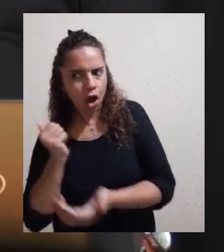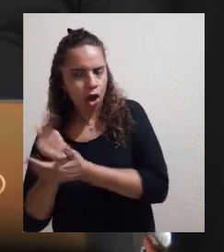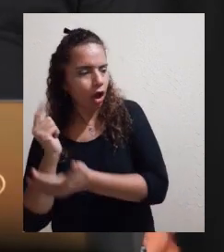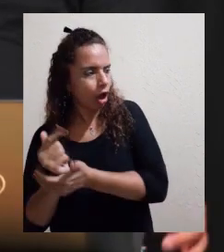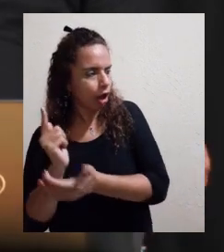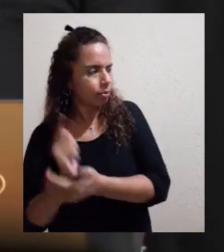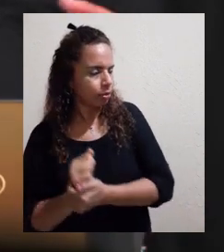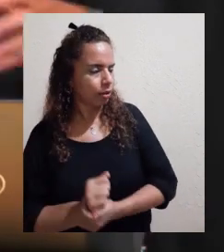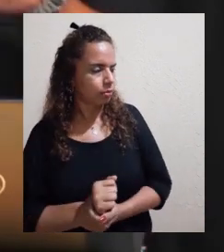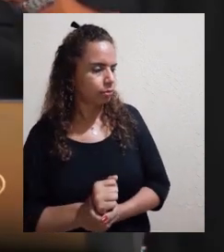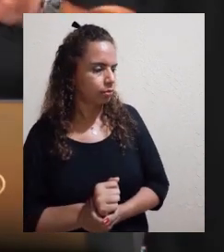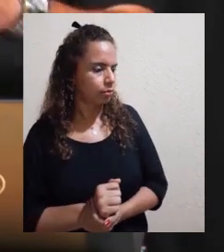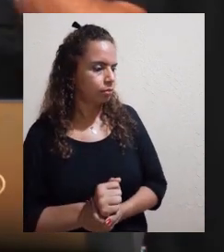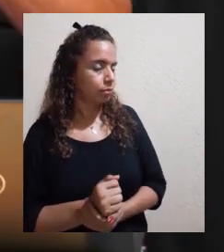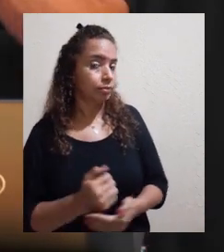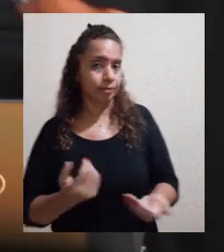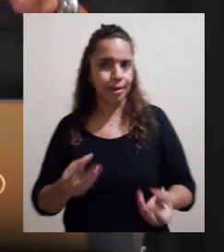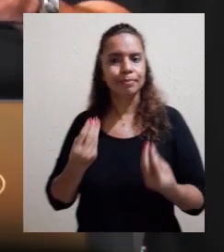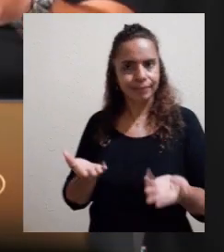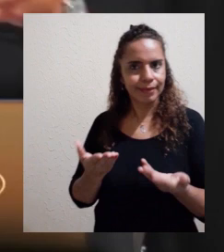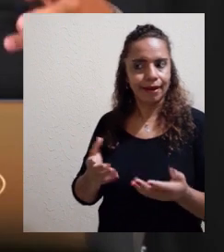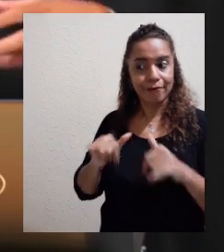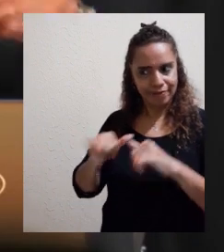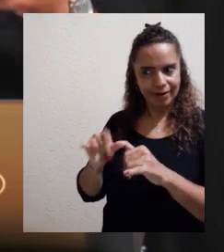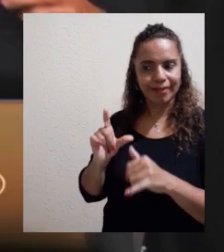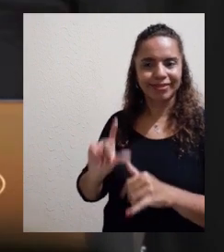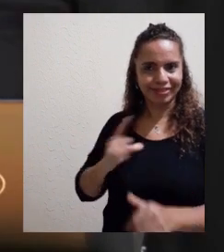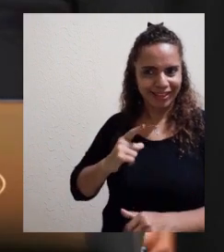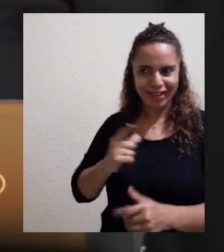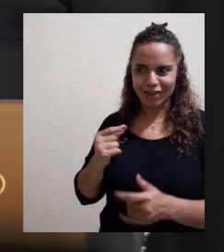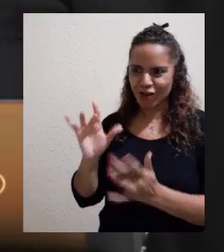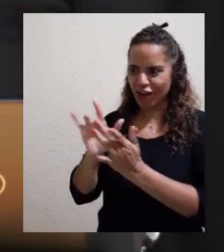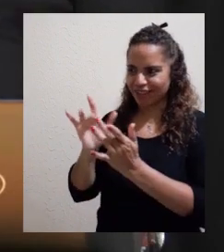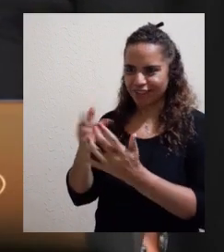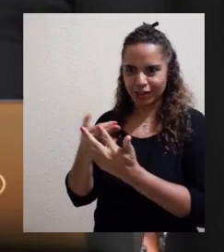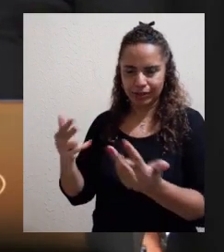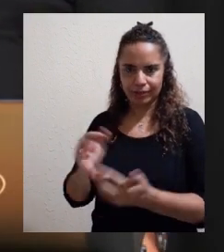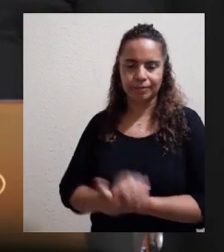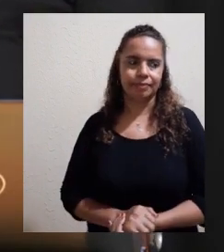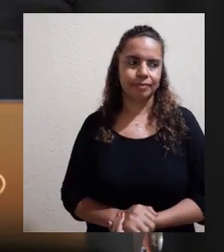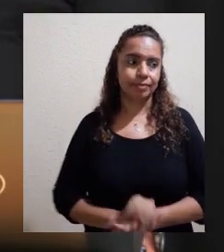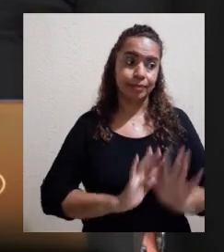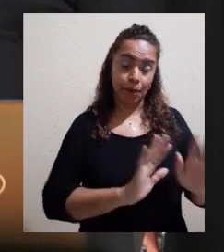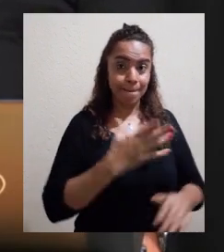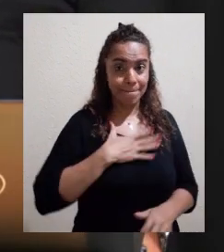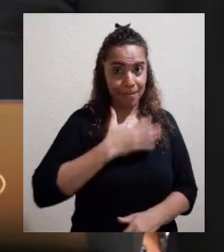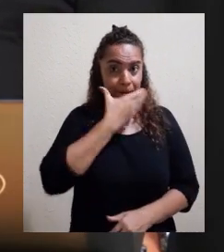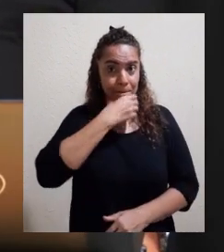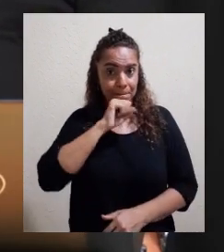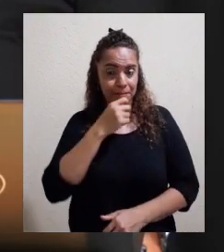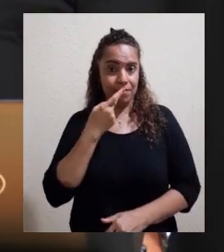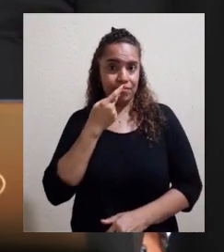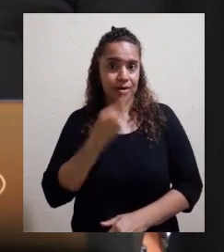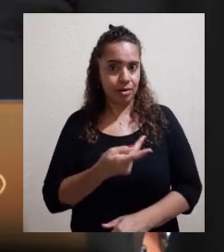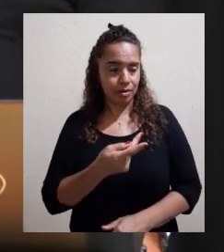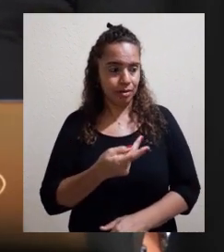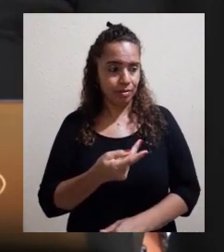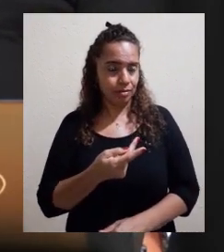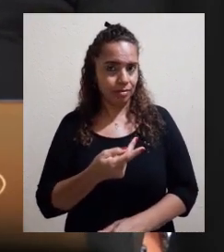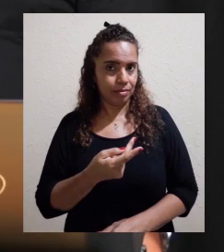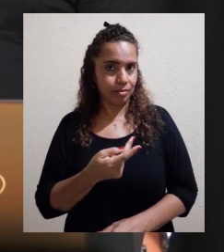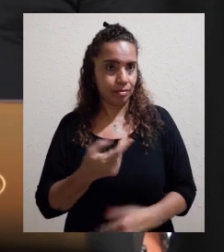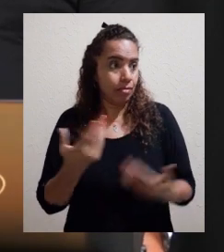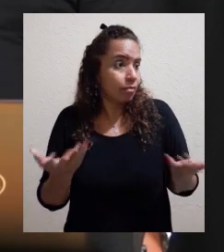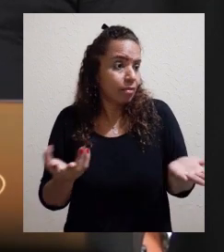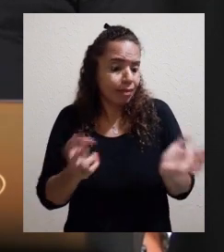E ele falou até assim, porque a feira tem muitos lugares onde você pode se contaminar. Aí ele disse assim, mas aí o contraponto dele foi assim, eu vou 6 horas da manhã, não